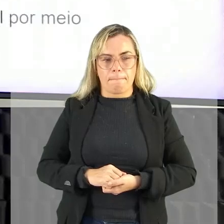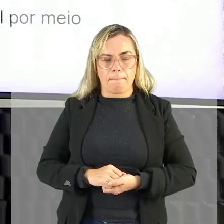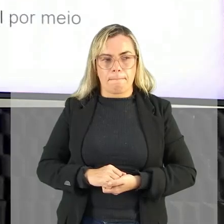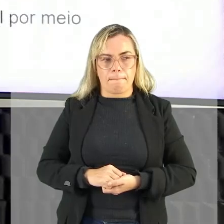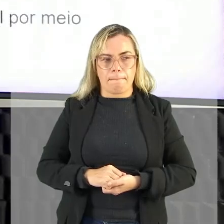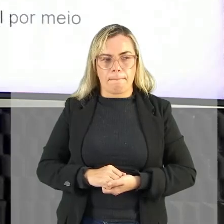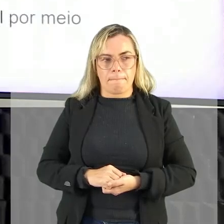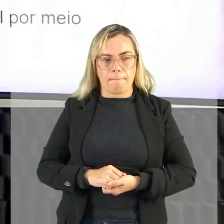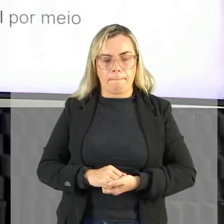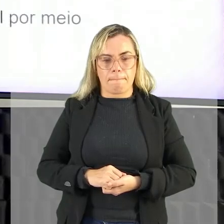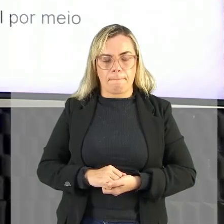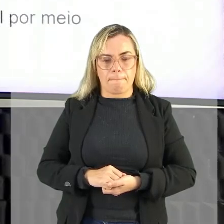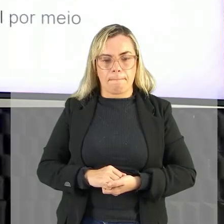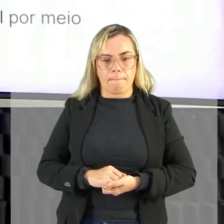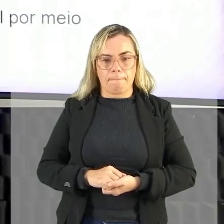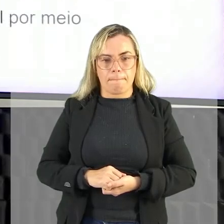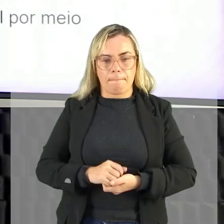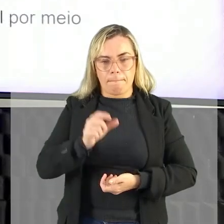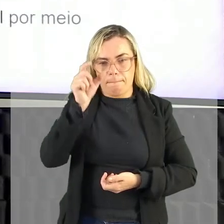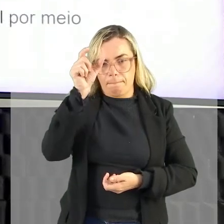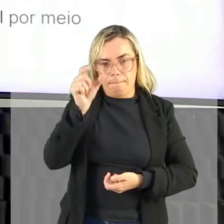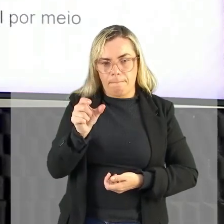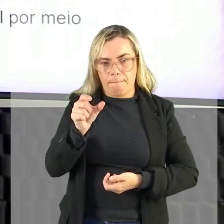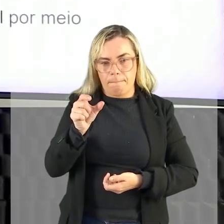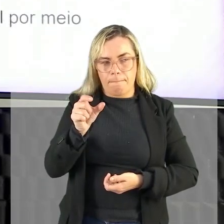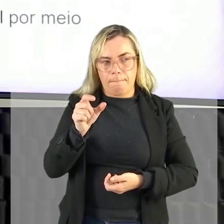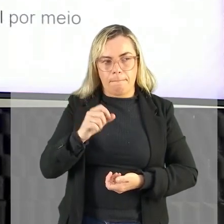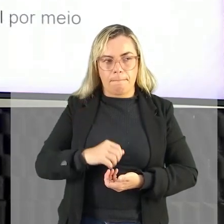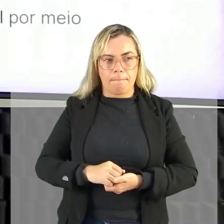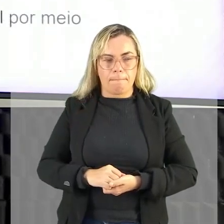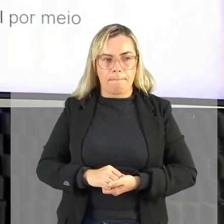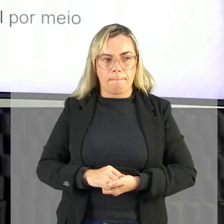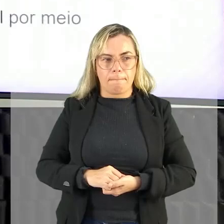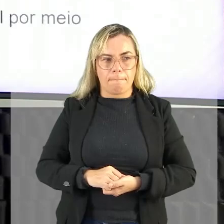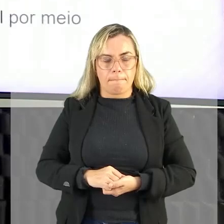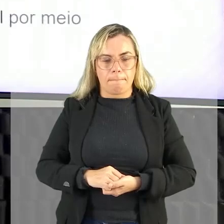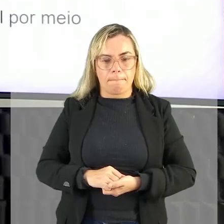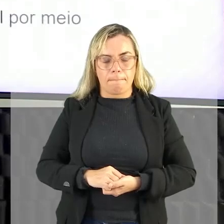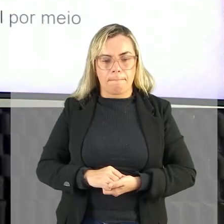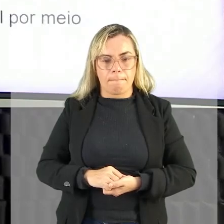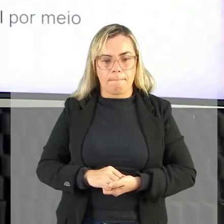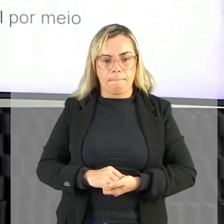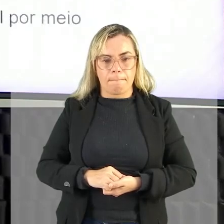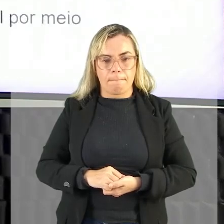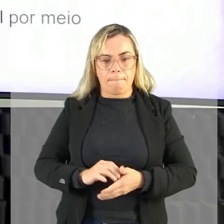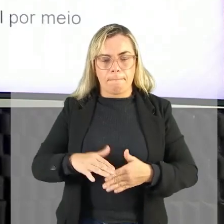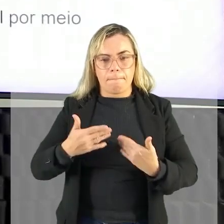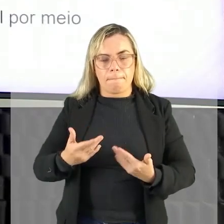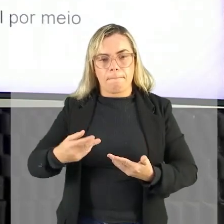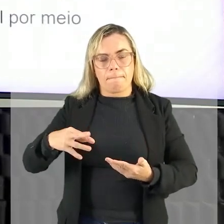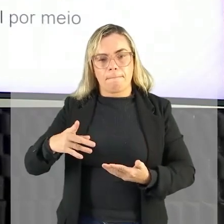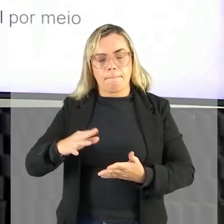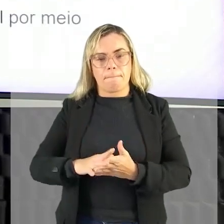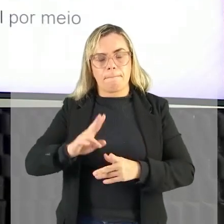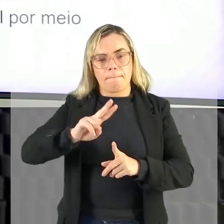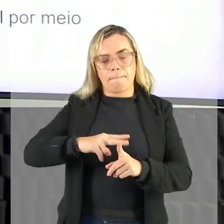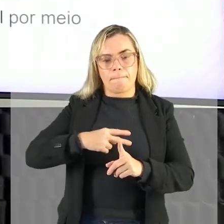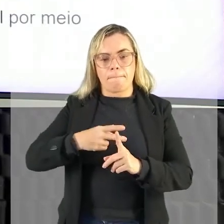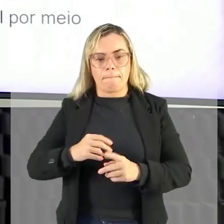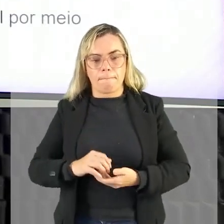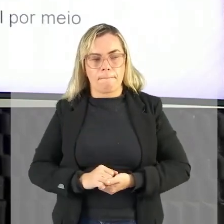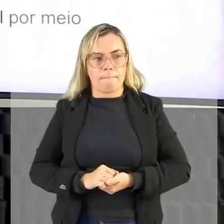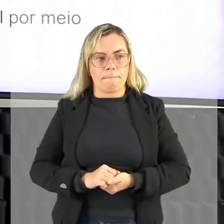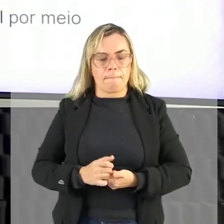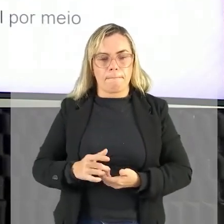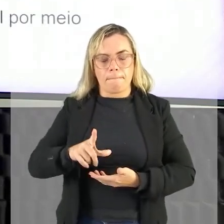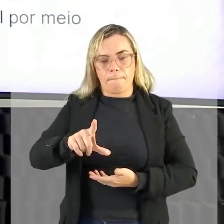ela pega aqui, ó, um pedaço do DNA e ela replica esse pedacinho aqui, tá? Que